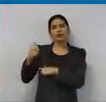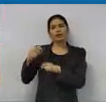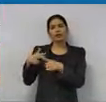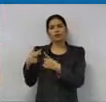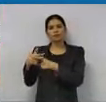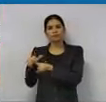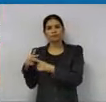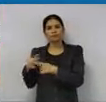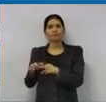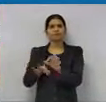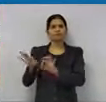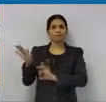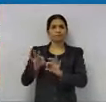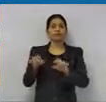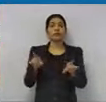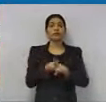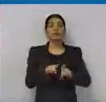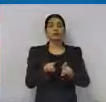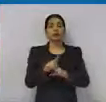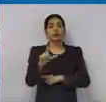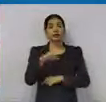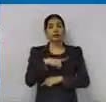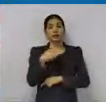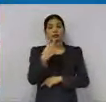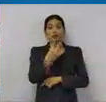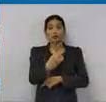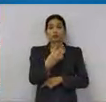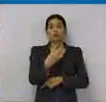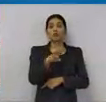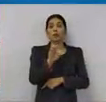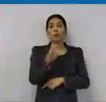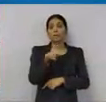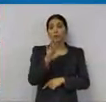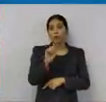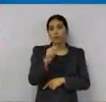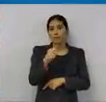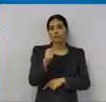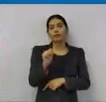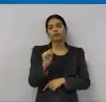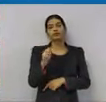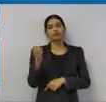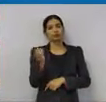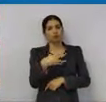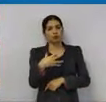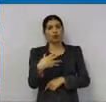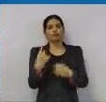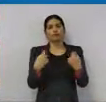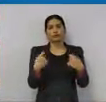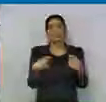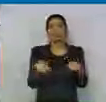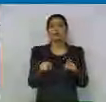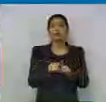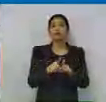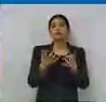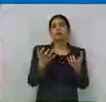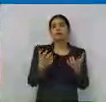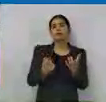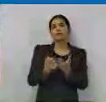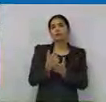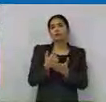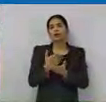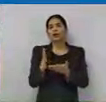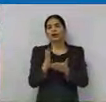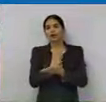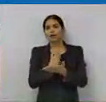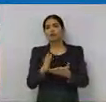a colocação de 2 conjuntos motobombas novos e também alguns geradores na atender essa